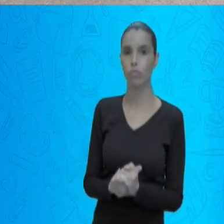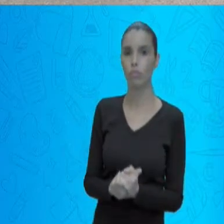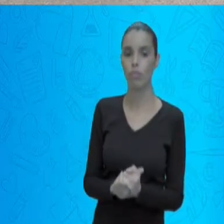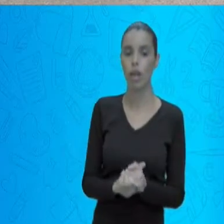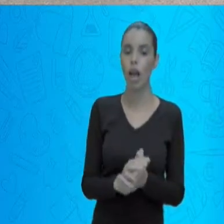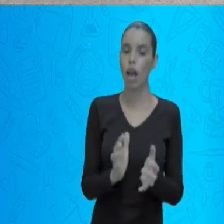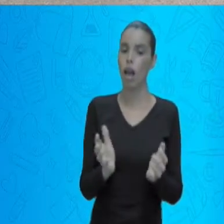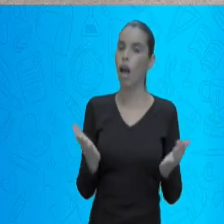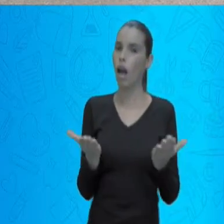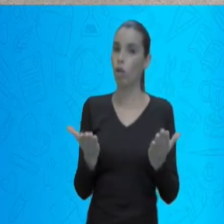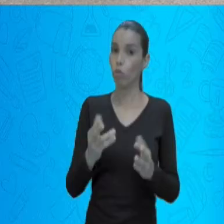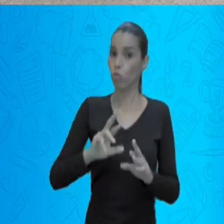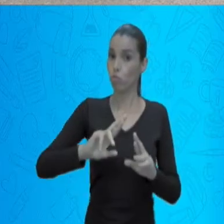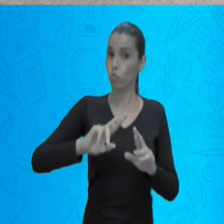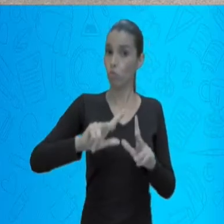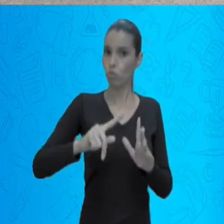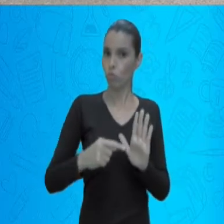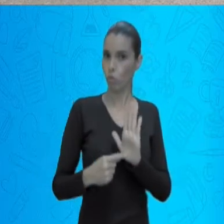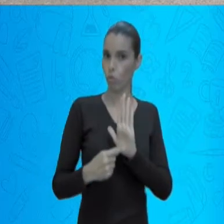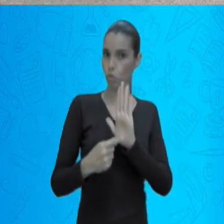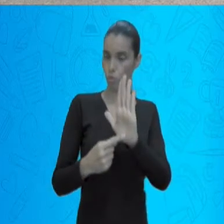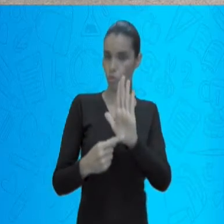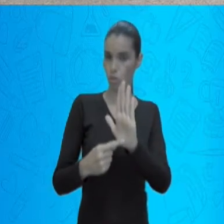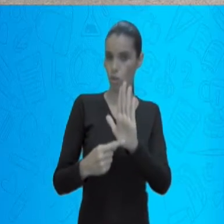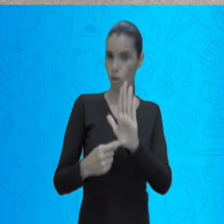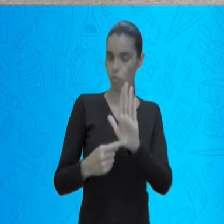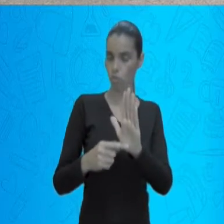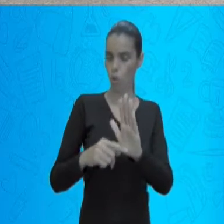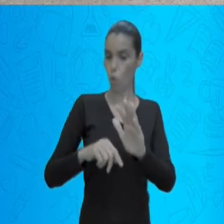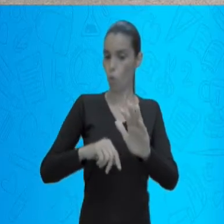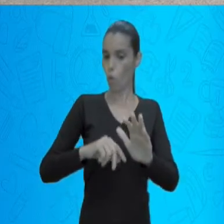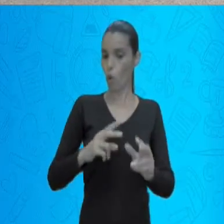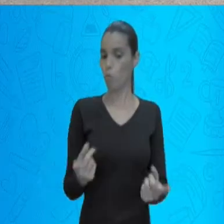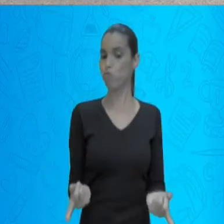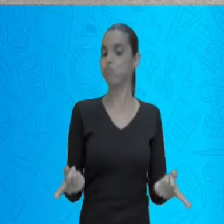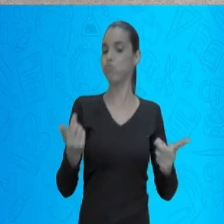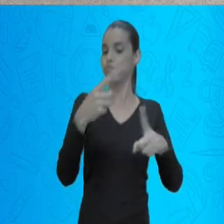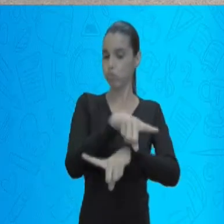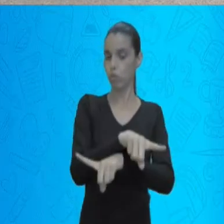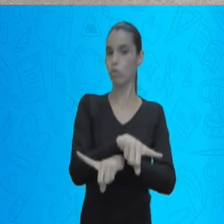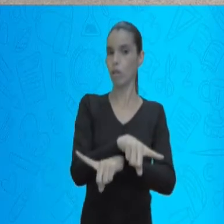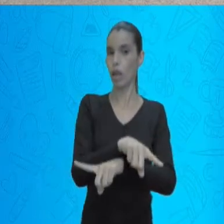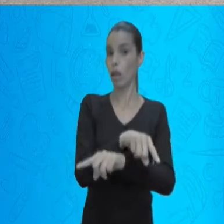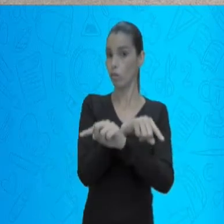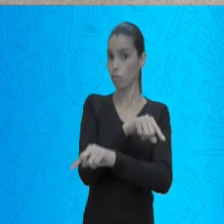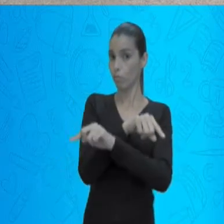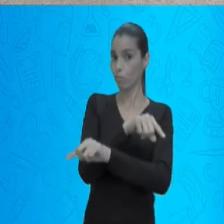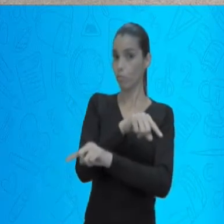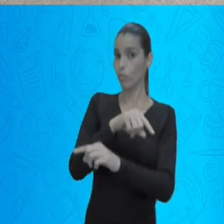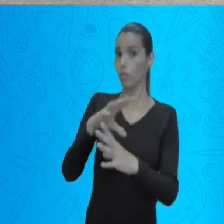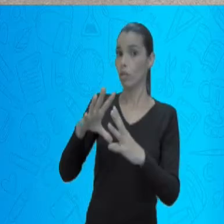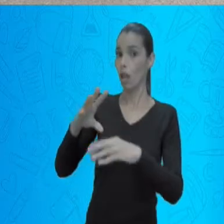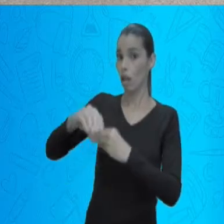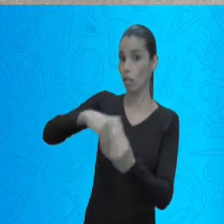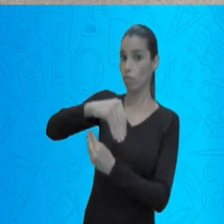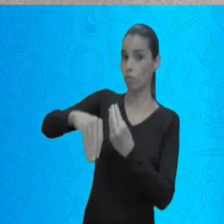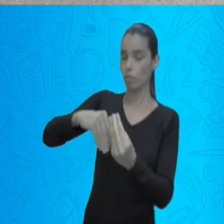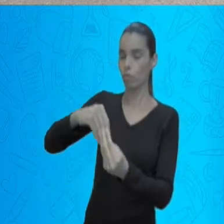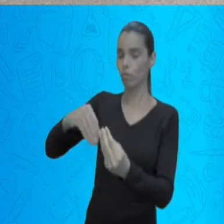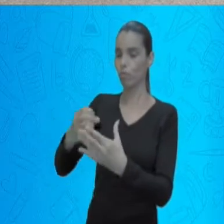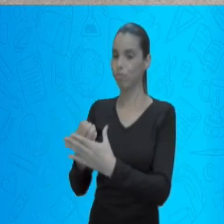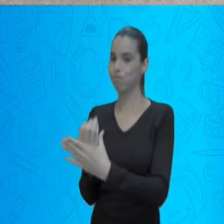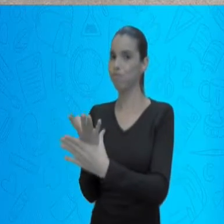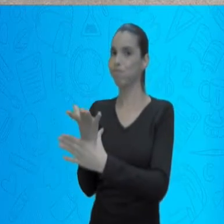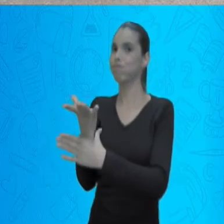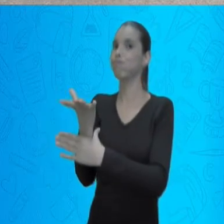diferente. Ao contrário da homogênea, a mistura heterogênea ela tem mais